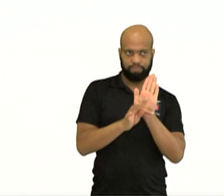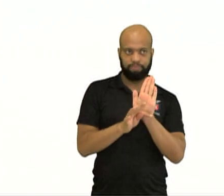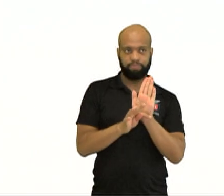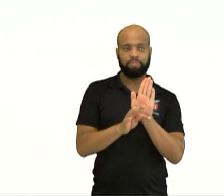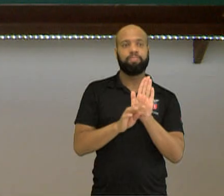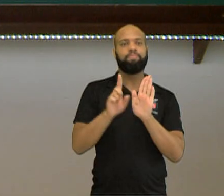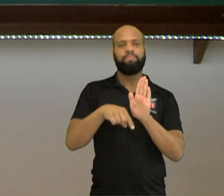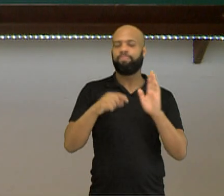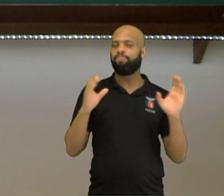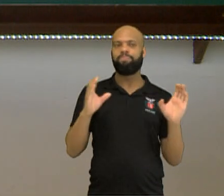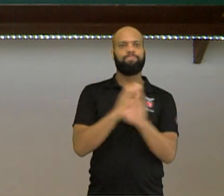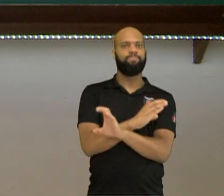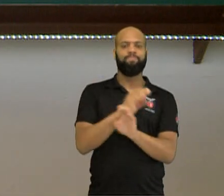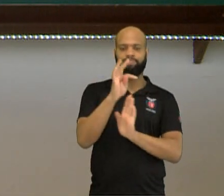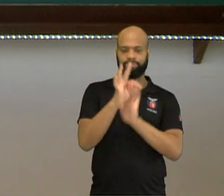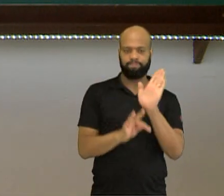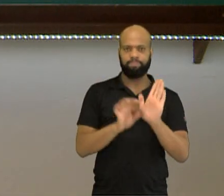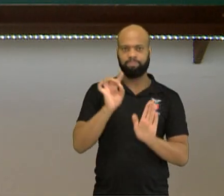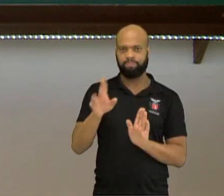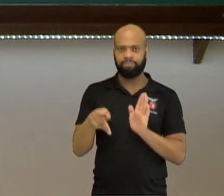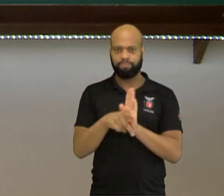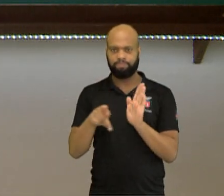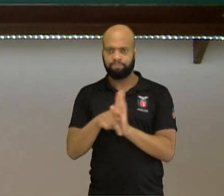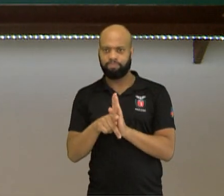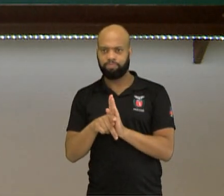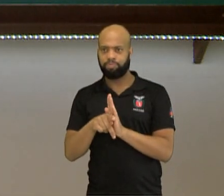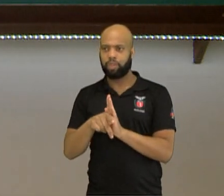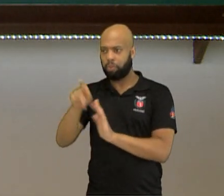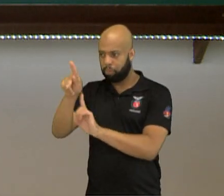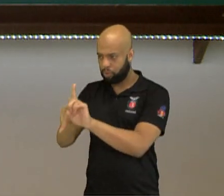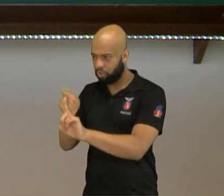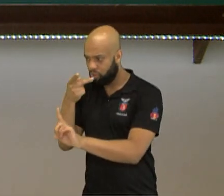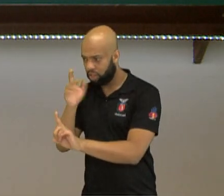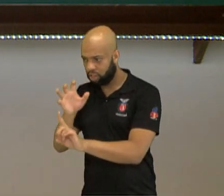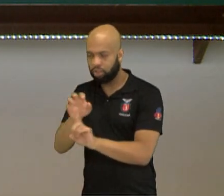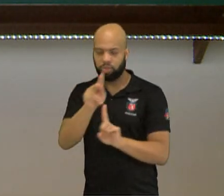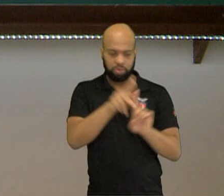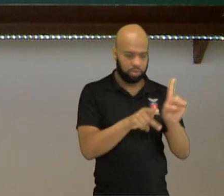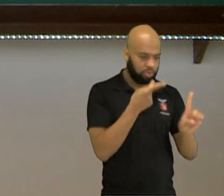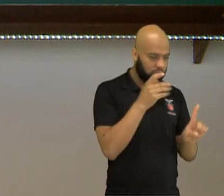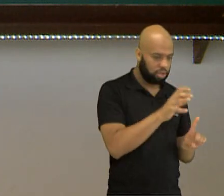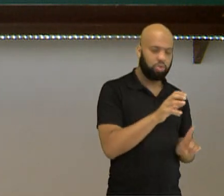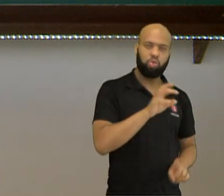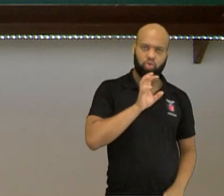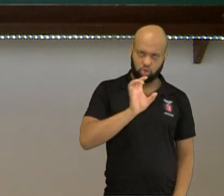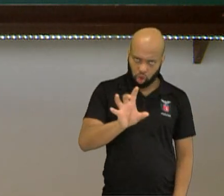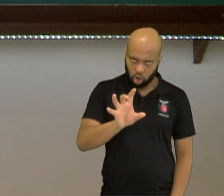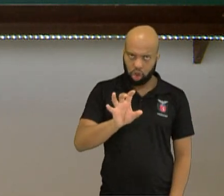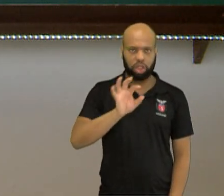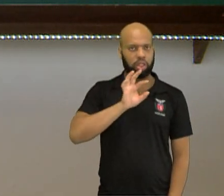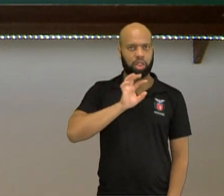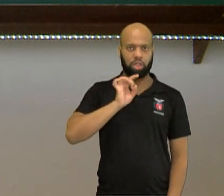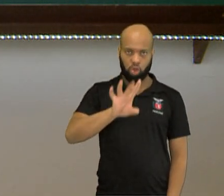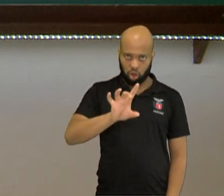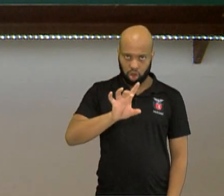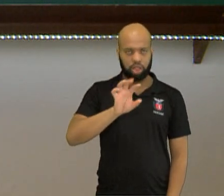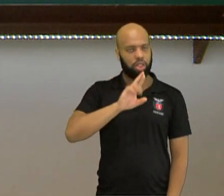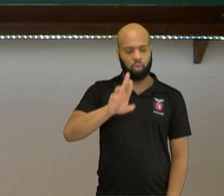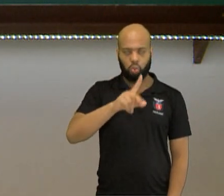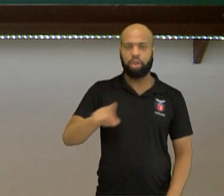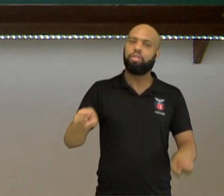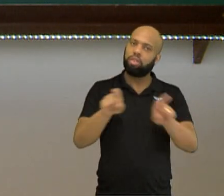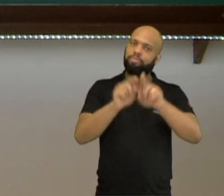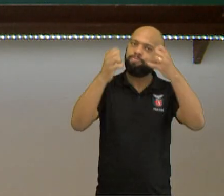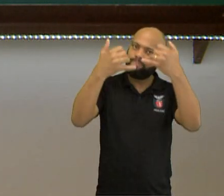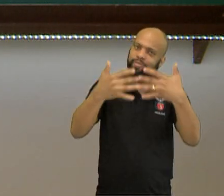não traz apenas as falas, ele traz as intenções, ele muitas vezes descreve o ambiente,